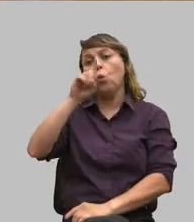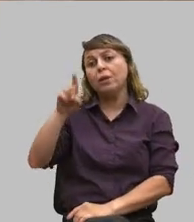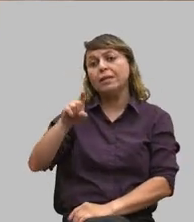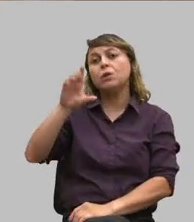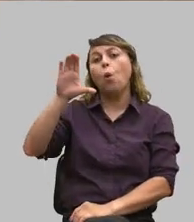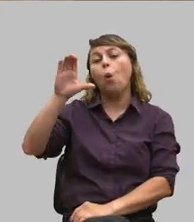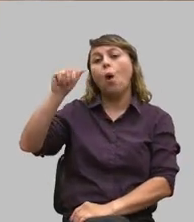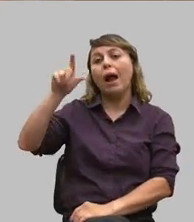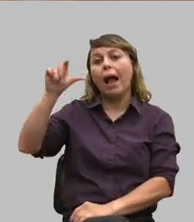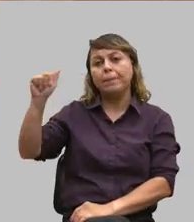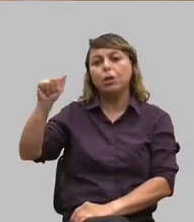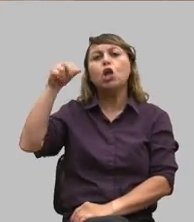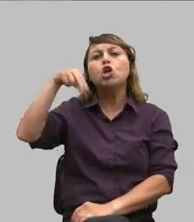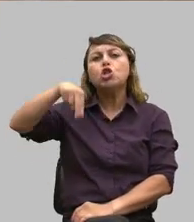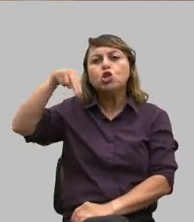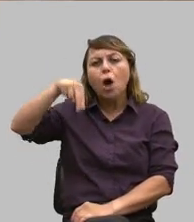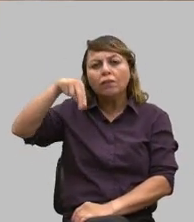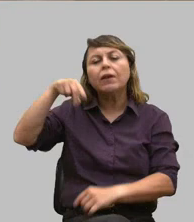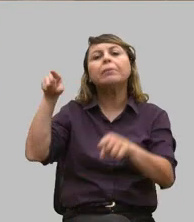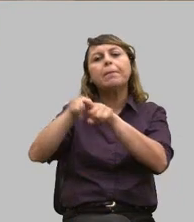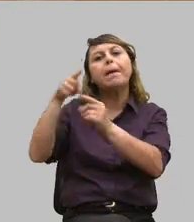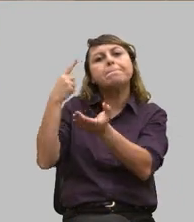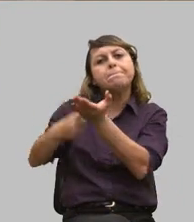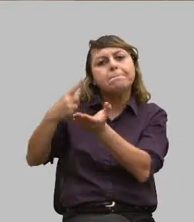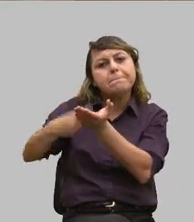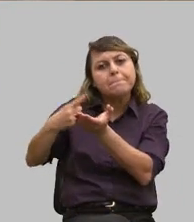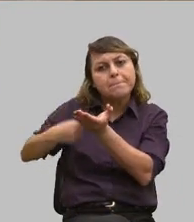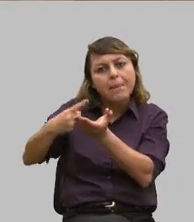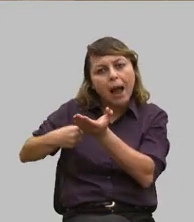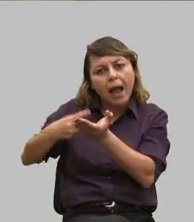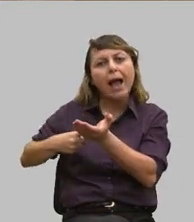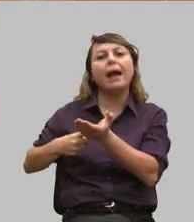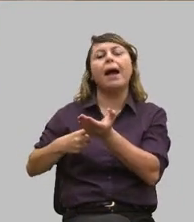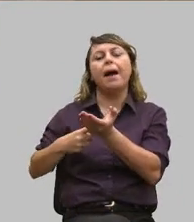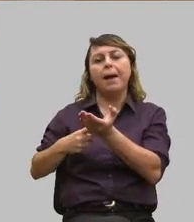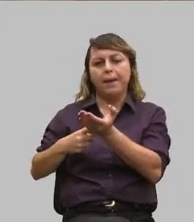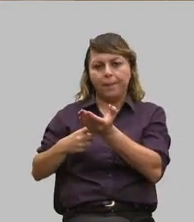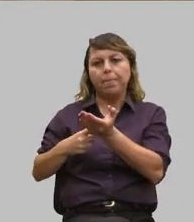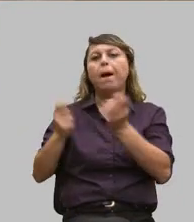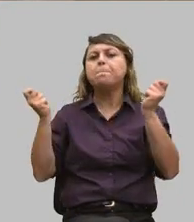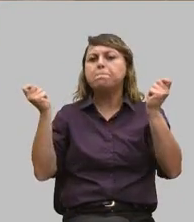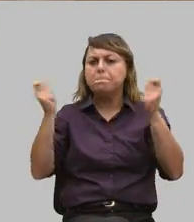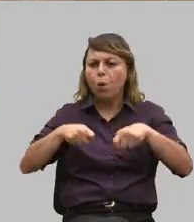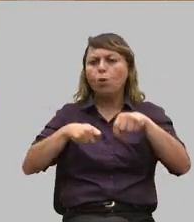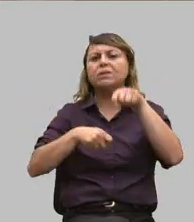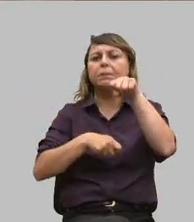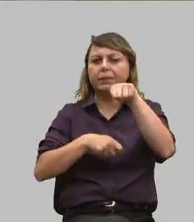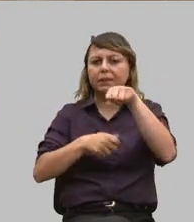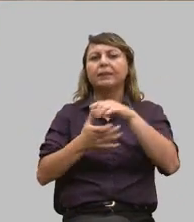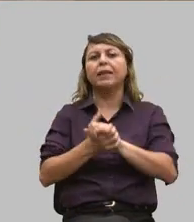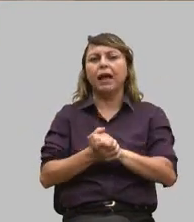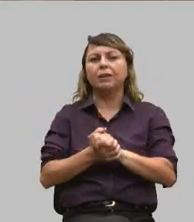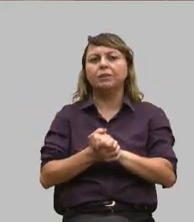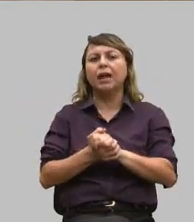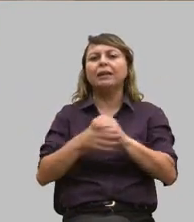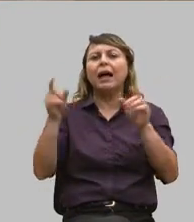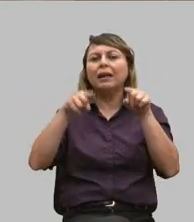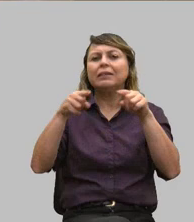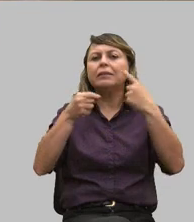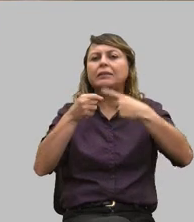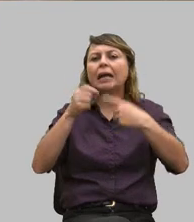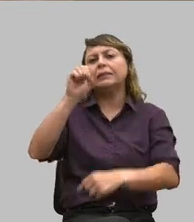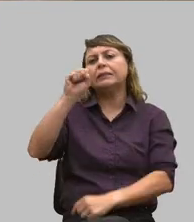para agora Novembro também a gente marcar uma uma uma possibilidade deles irem até Salinas onde nós vamos